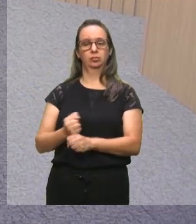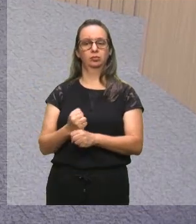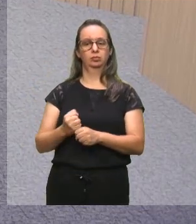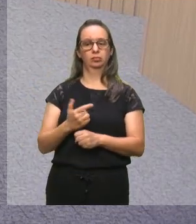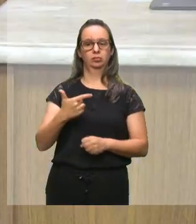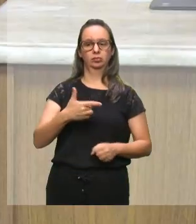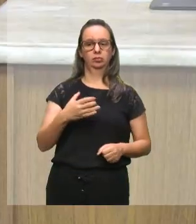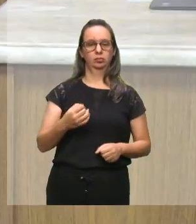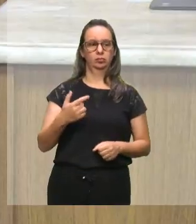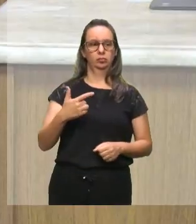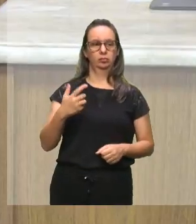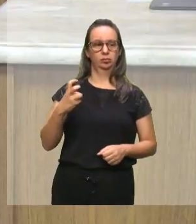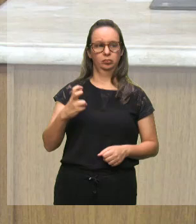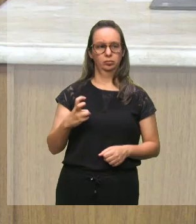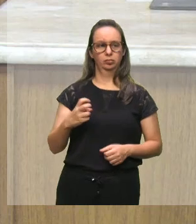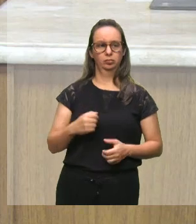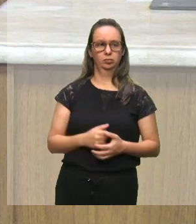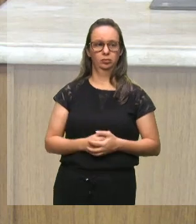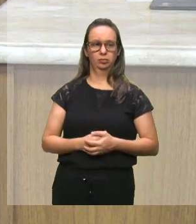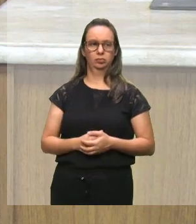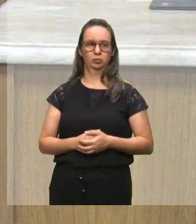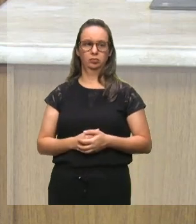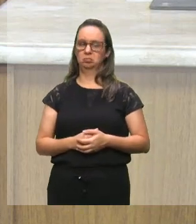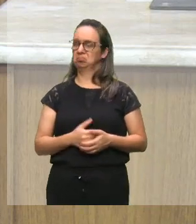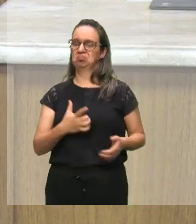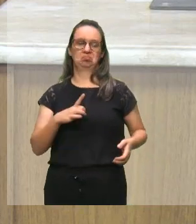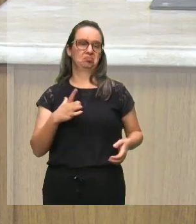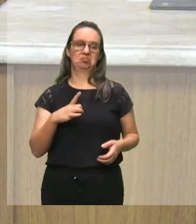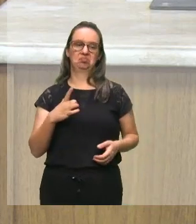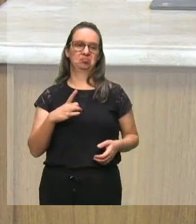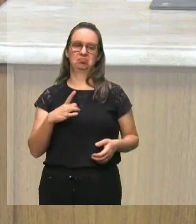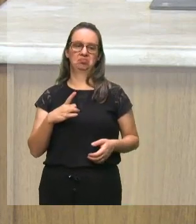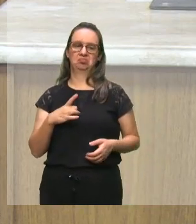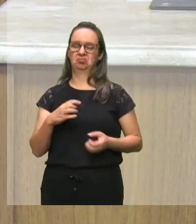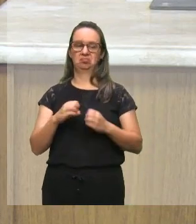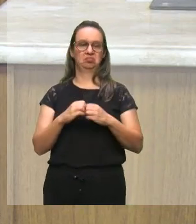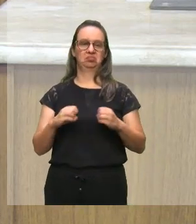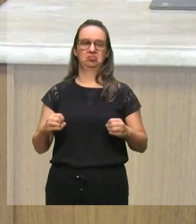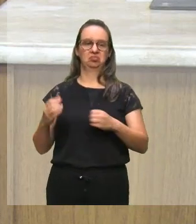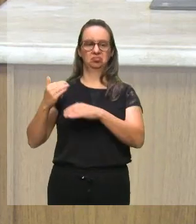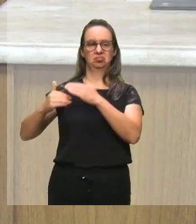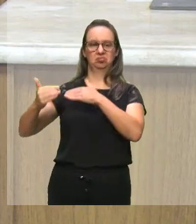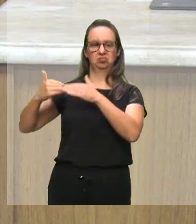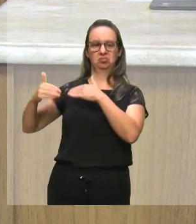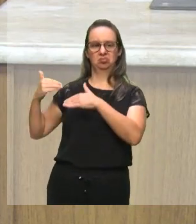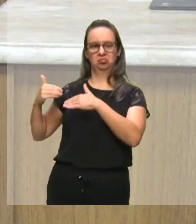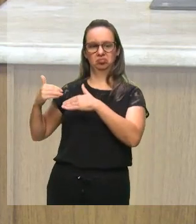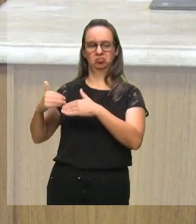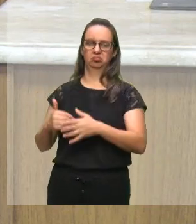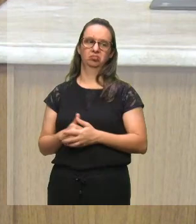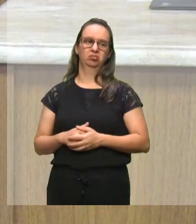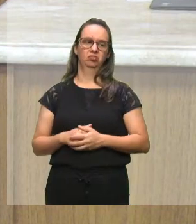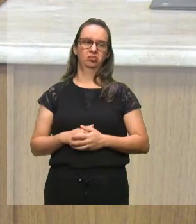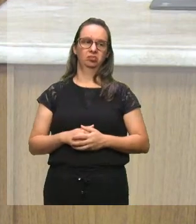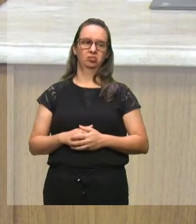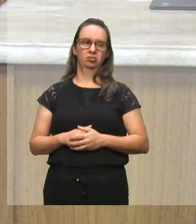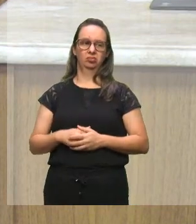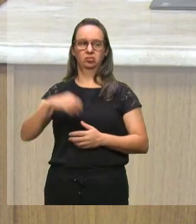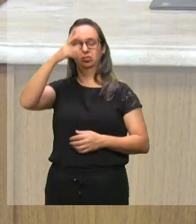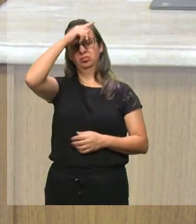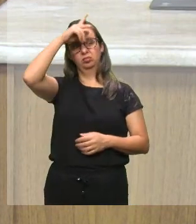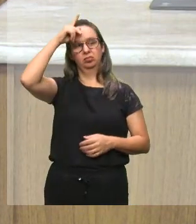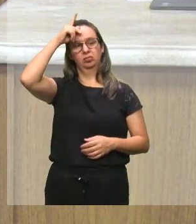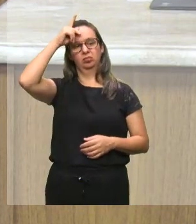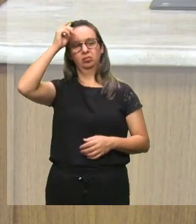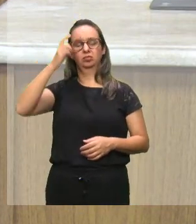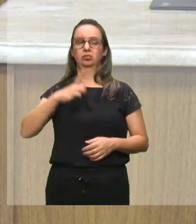Fernando, eu posso dizer assim, no momento nós não temos nada de retroativo, a prefeitura não tem nenhuma condenação a pagar